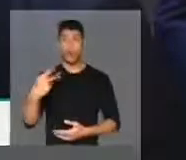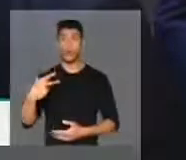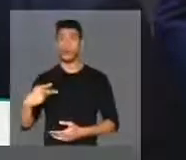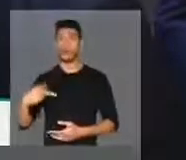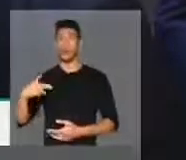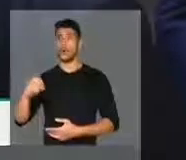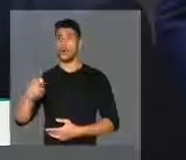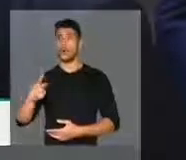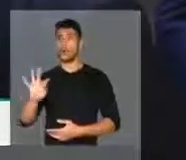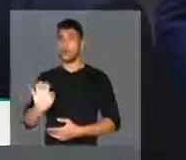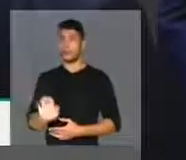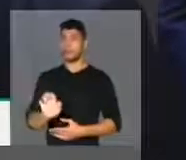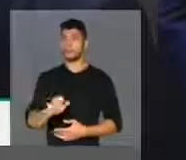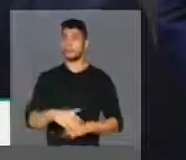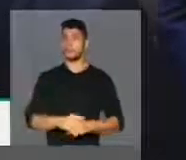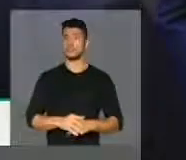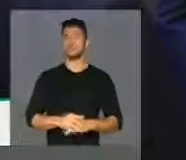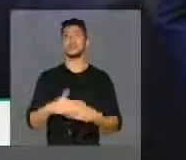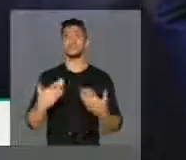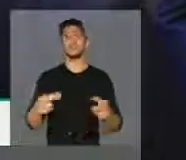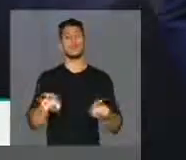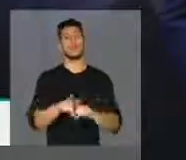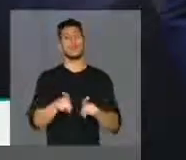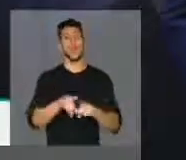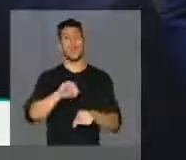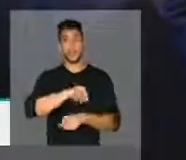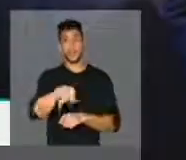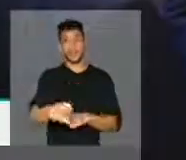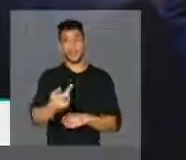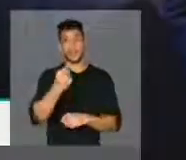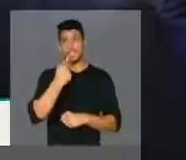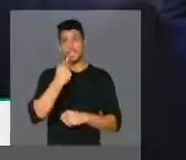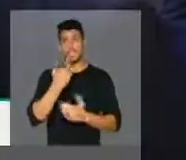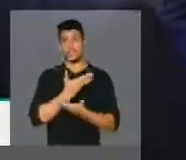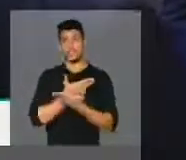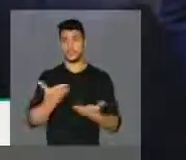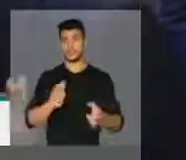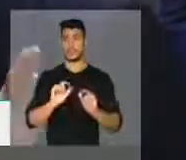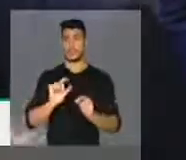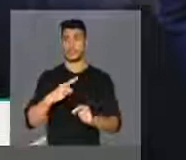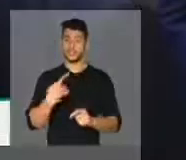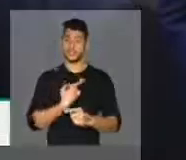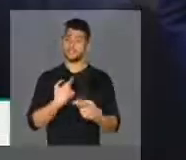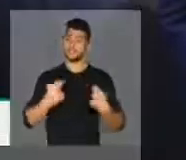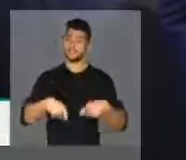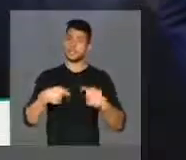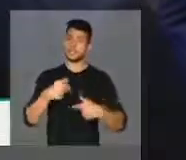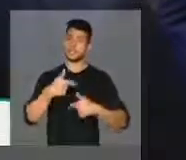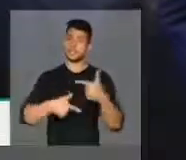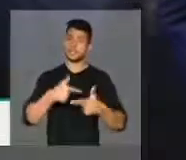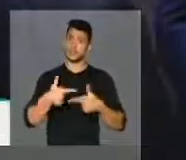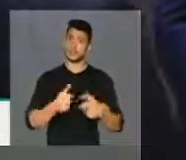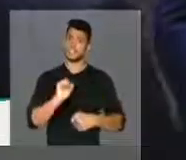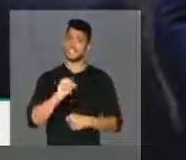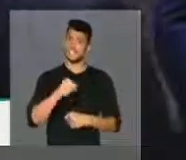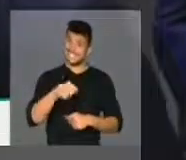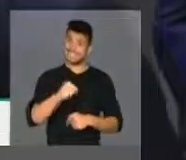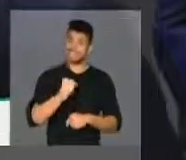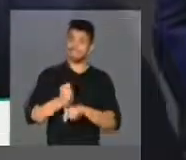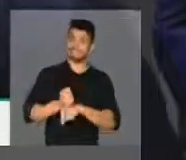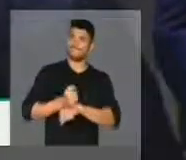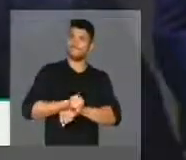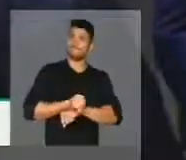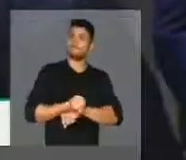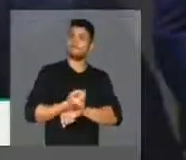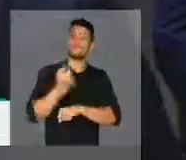da discricionariedade. E por fim, eu quero também dizer a Vossa Excelência que nós precisamos trabalhar fortemente para que as